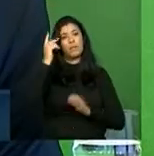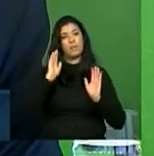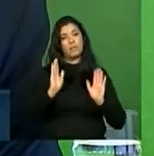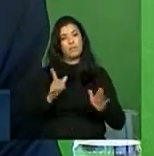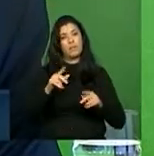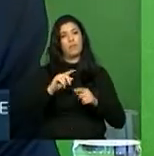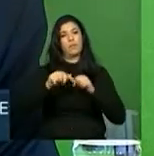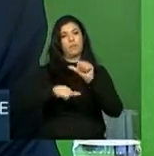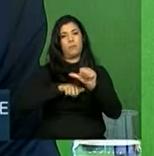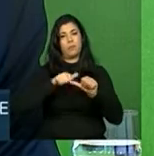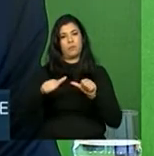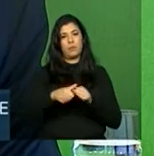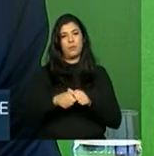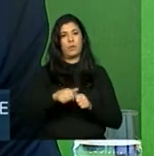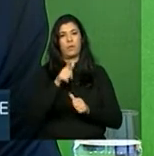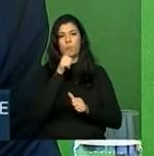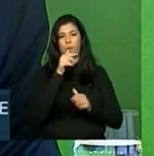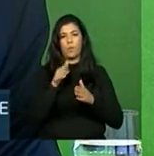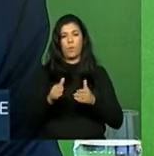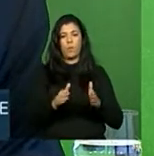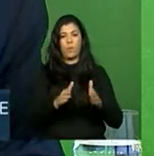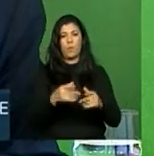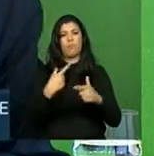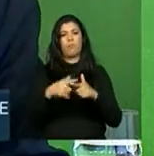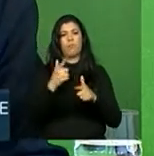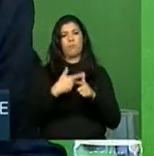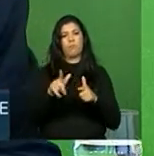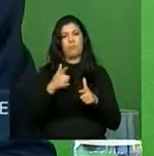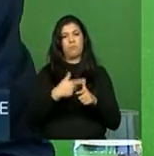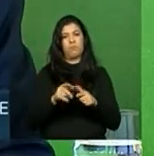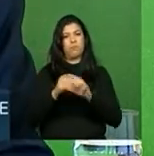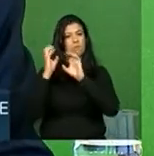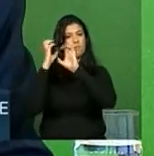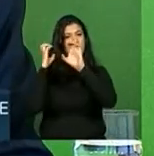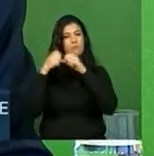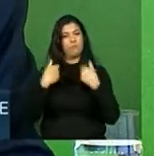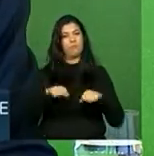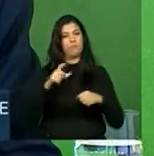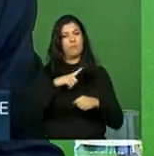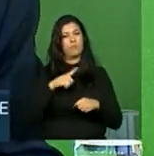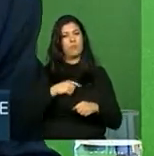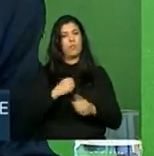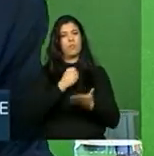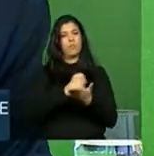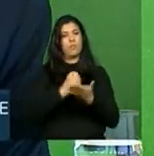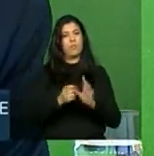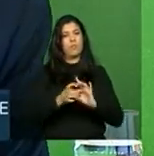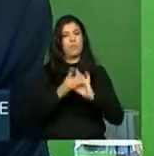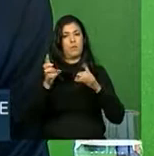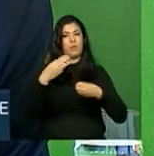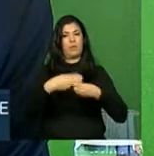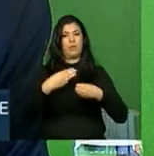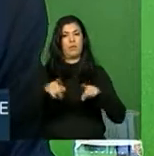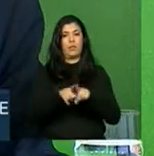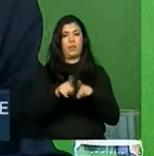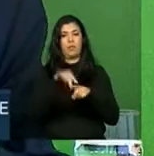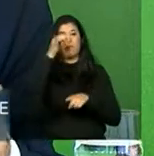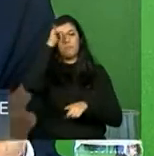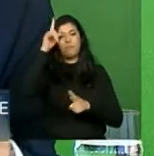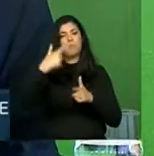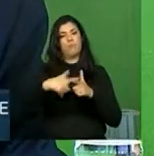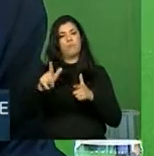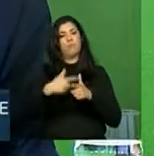retificação do Córrego estão de engenharia se até autorização do município EA questão do trânsito